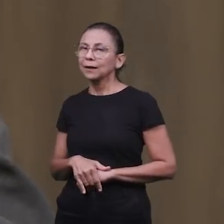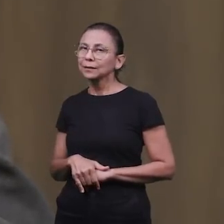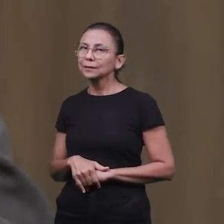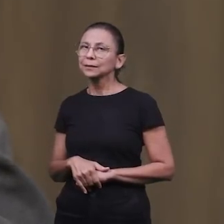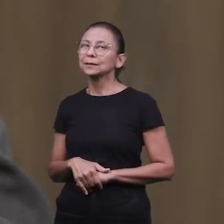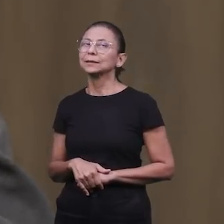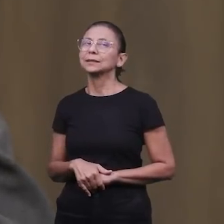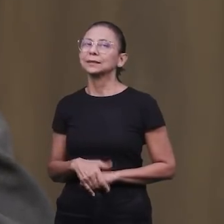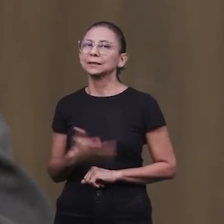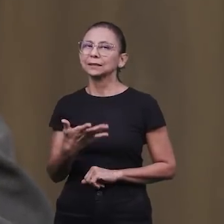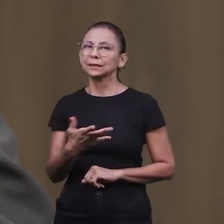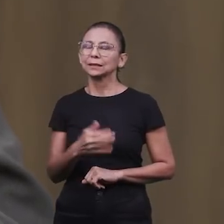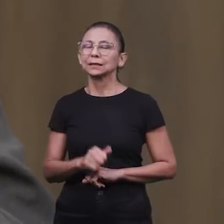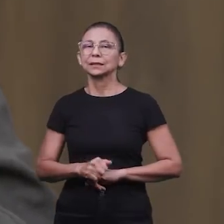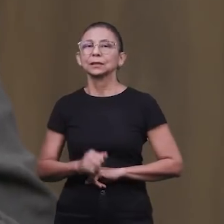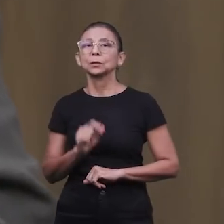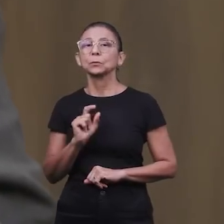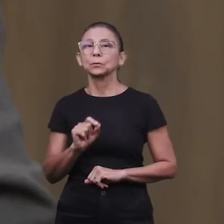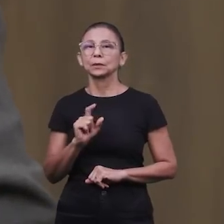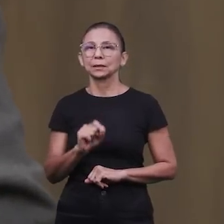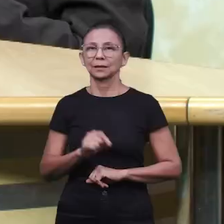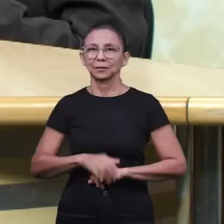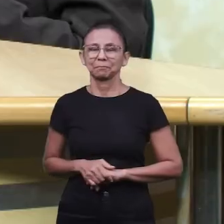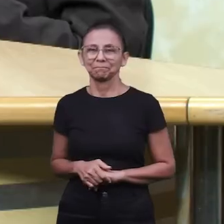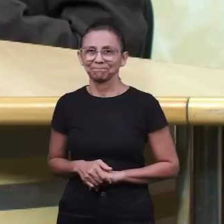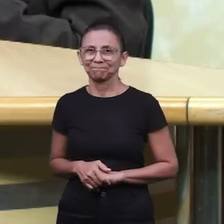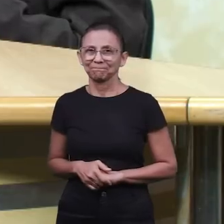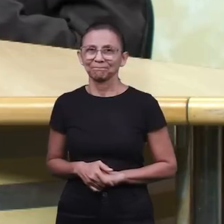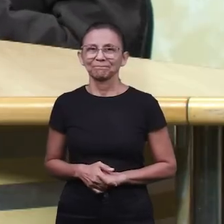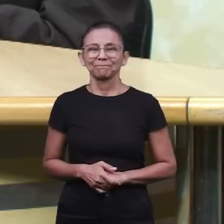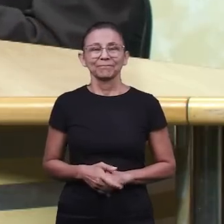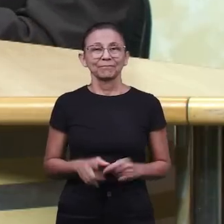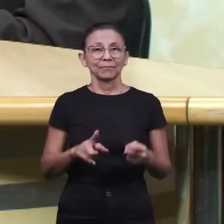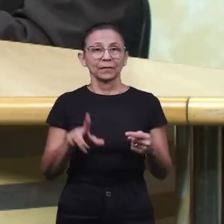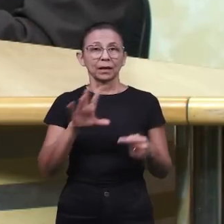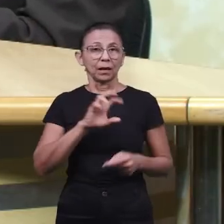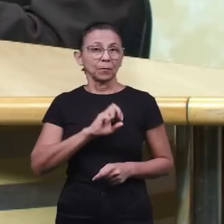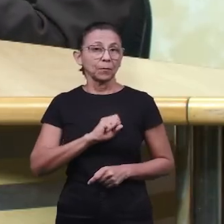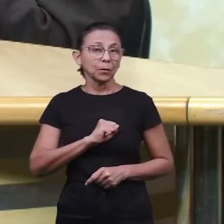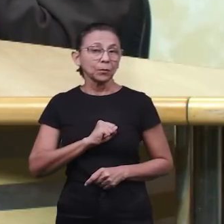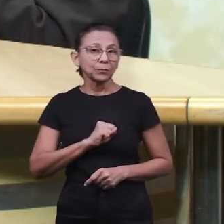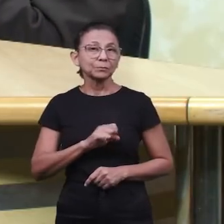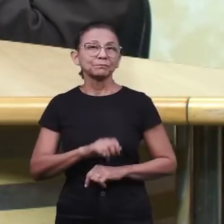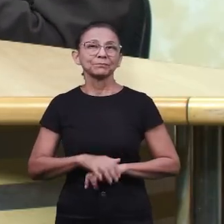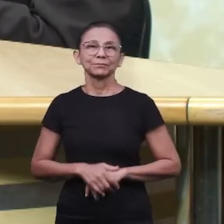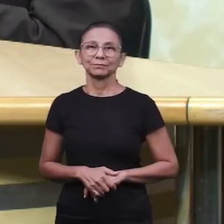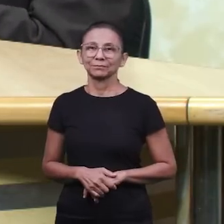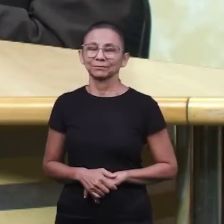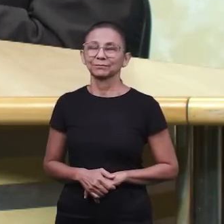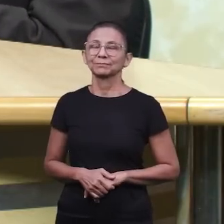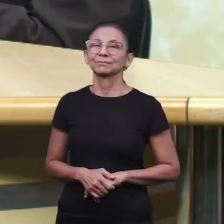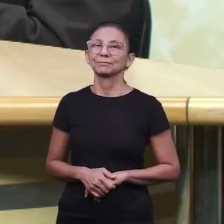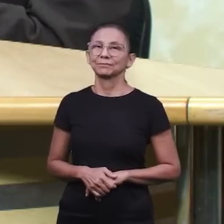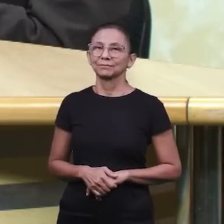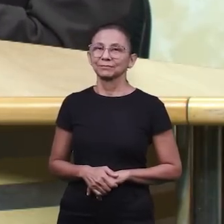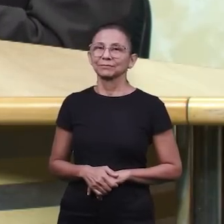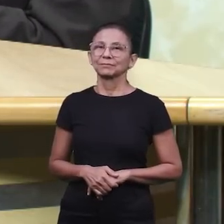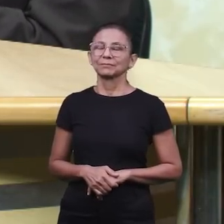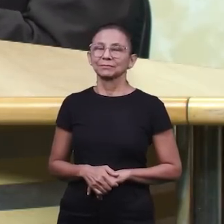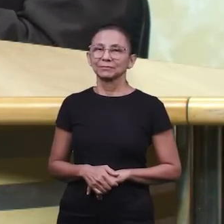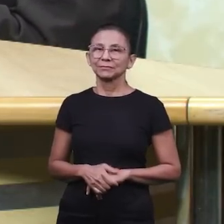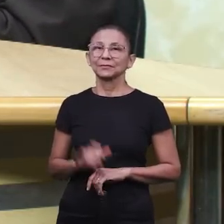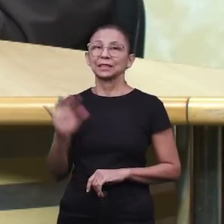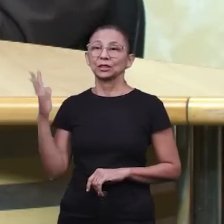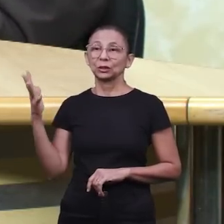um, que é o nosso amor, a nossa adoração, que nos é facultativo. E